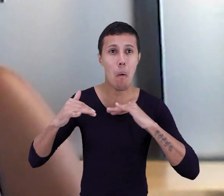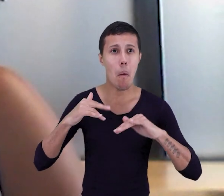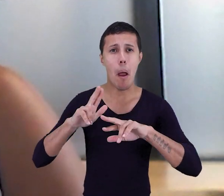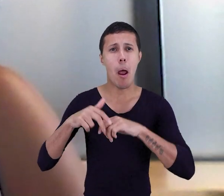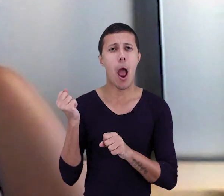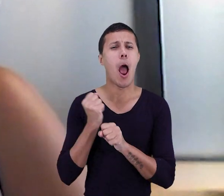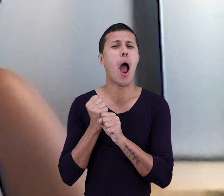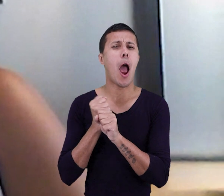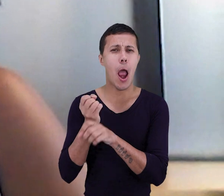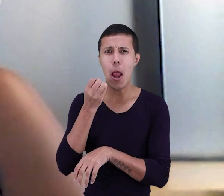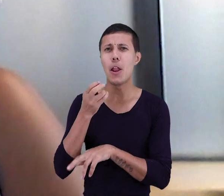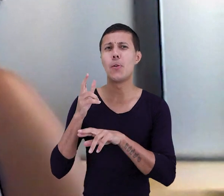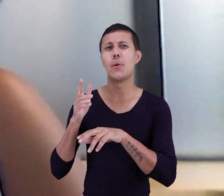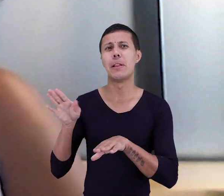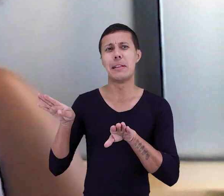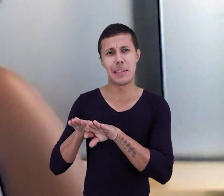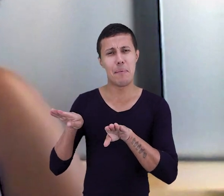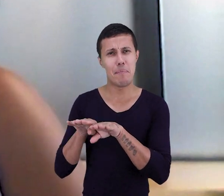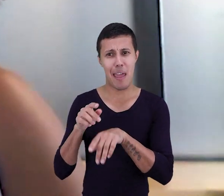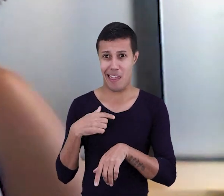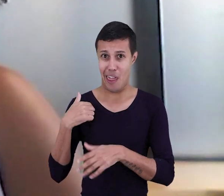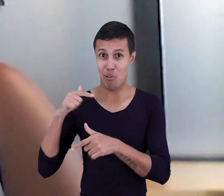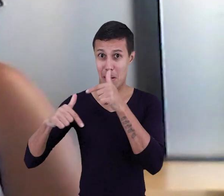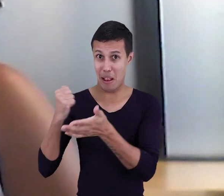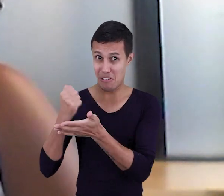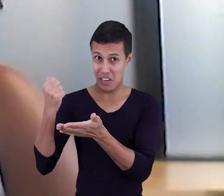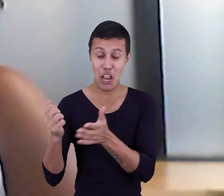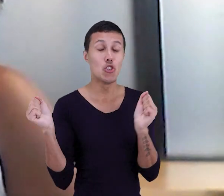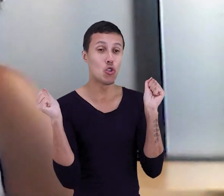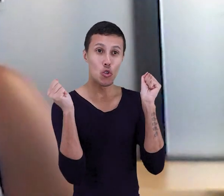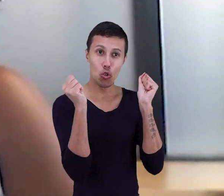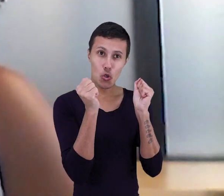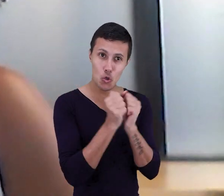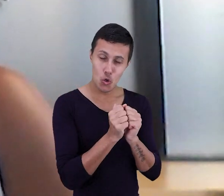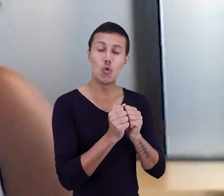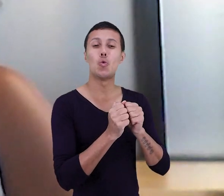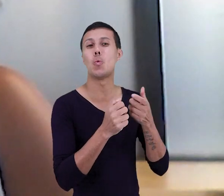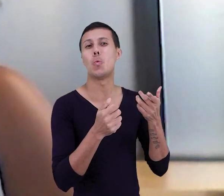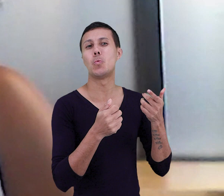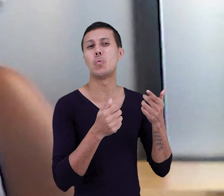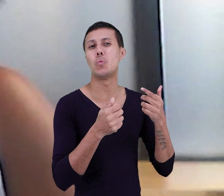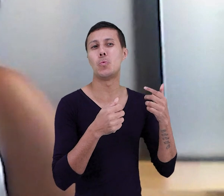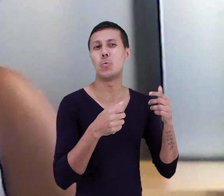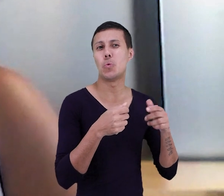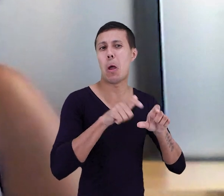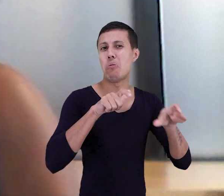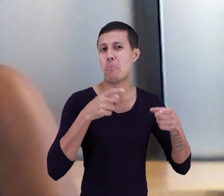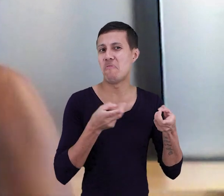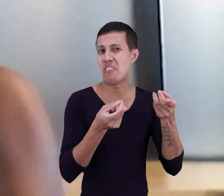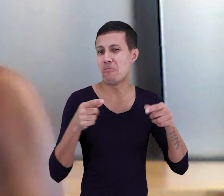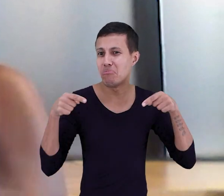bons anos da minha vida, enquanto até mesclava com a CLT. Mas no mundo do direito, né, existe para quem